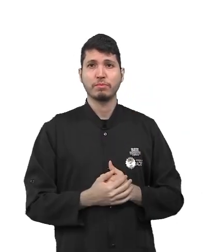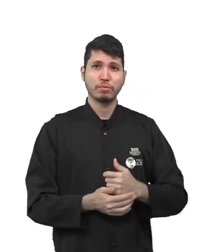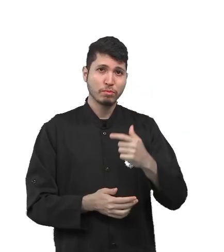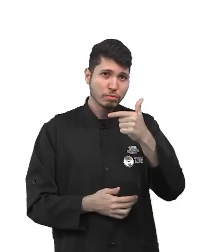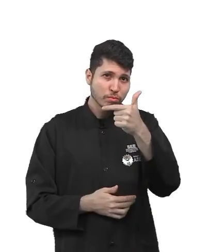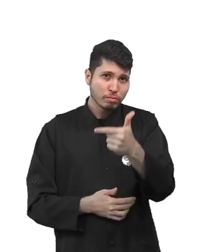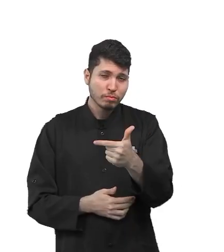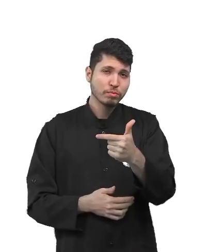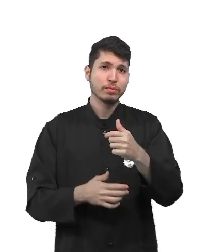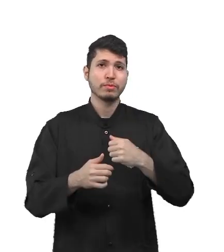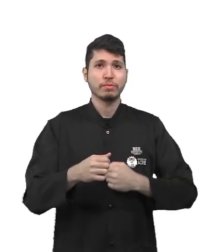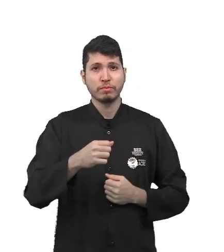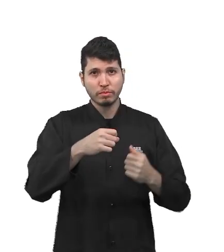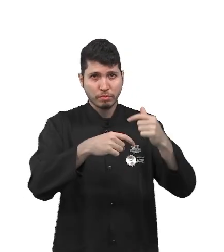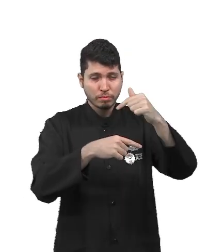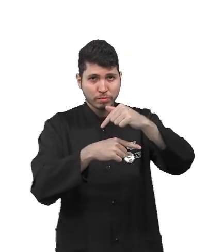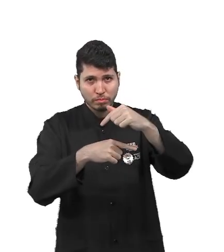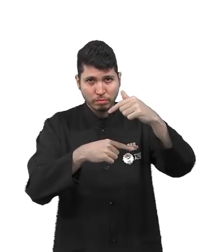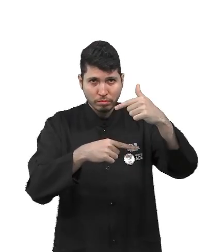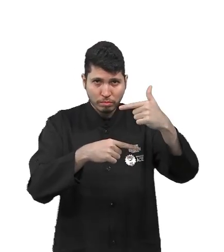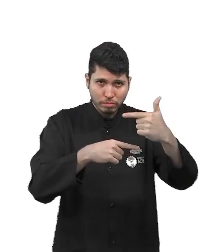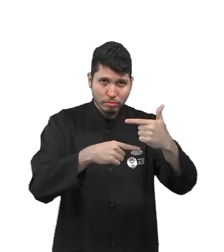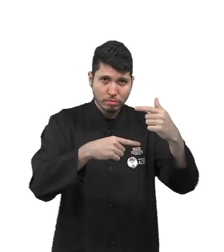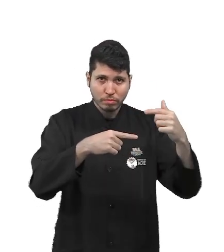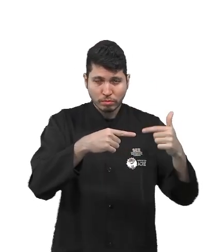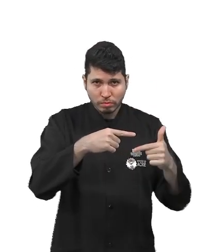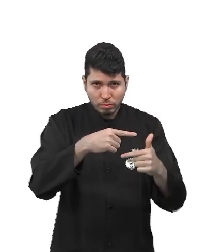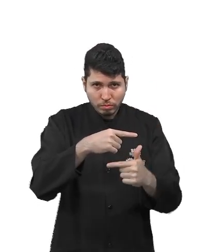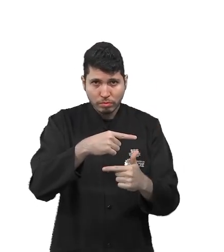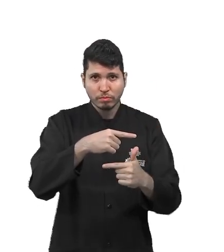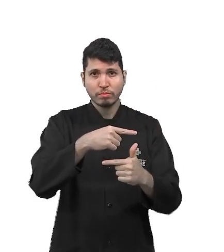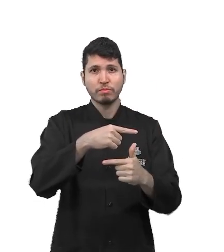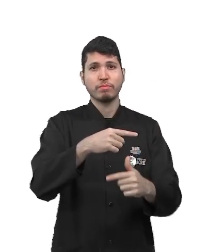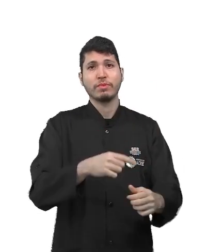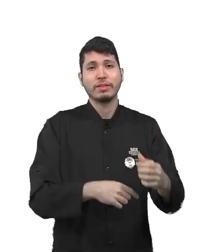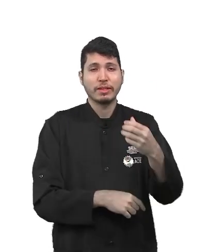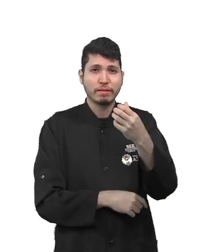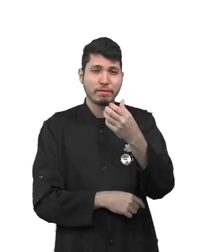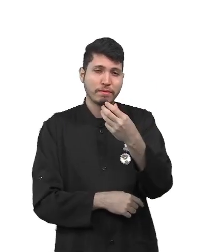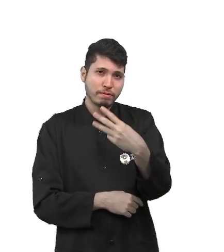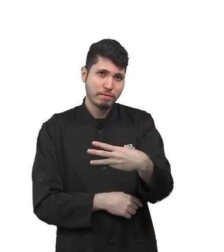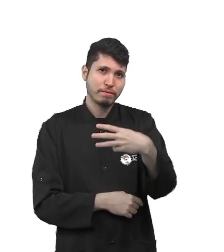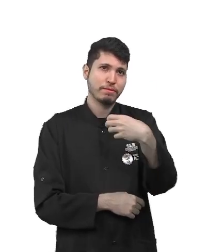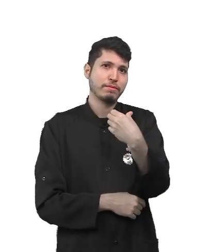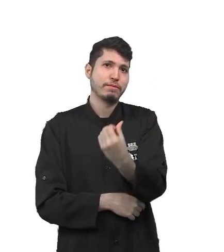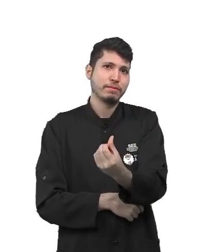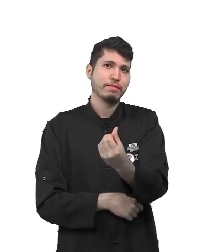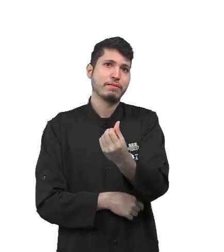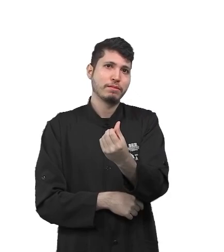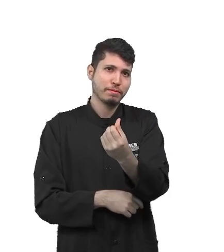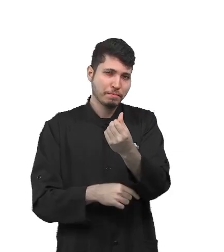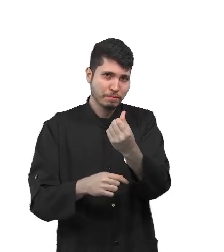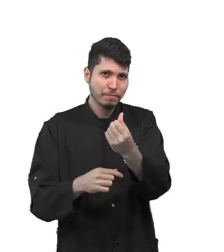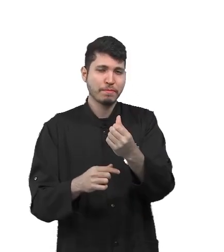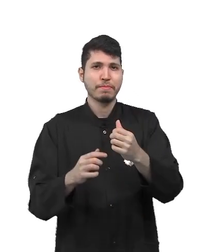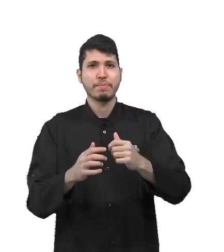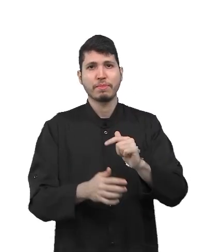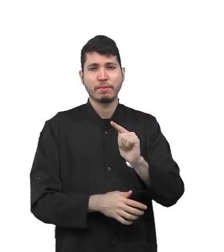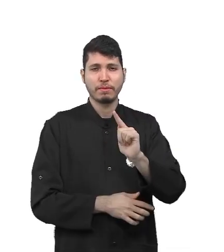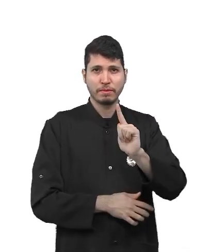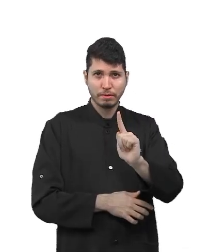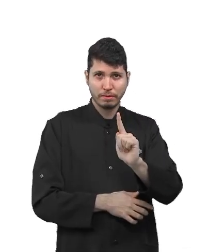2. 72 dividido por 2 dá 36 graus. Olha como fica fácil. 36 graus está no